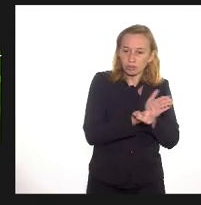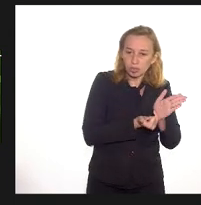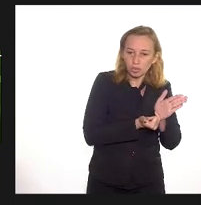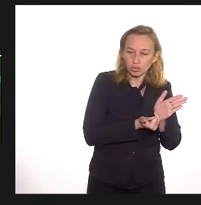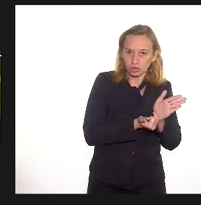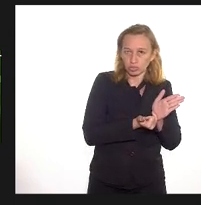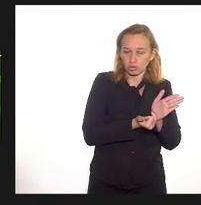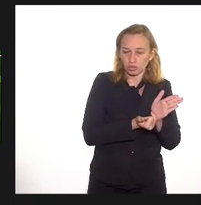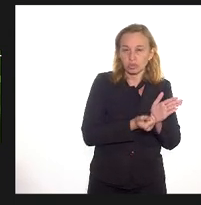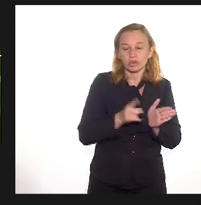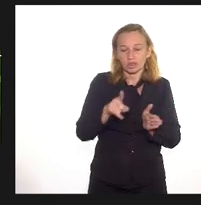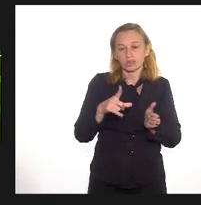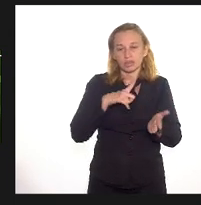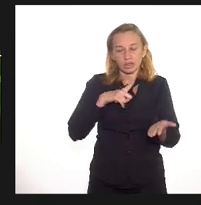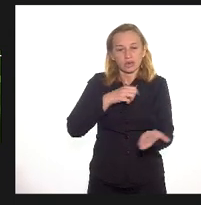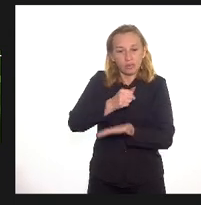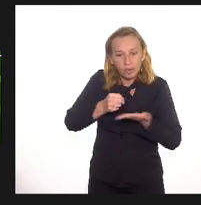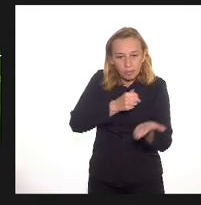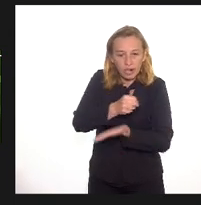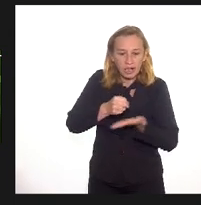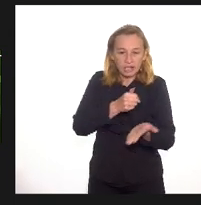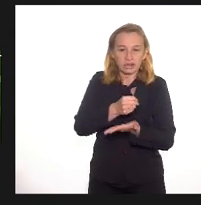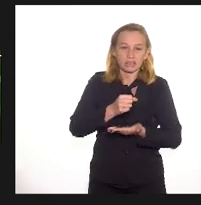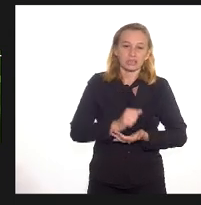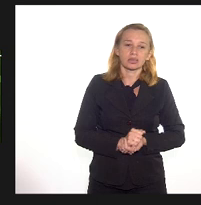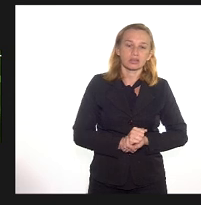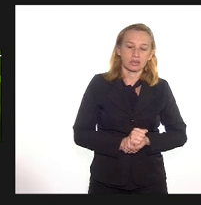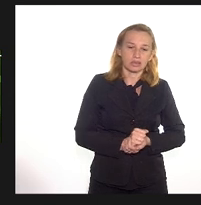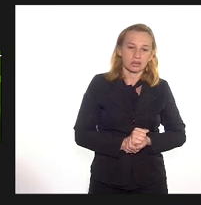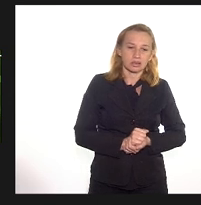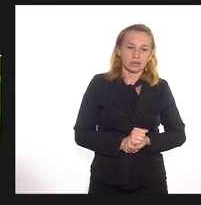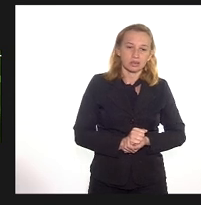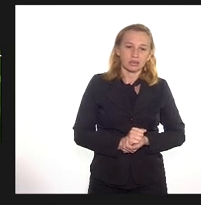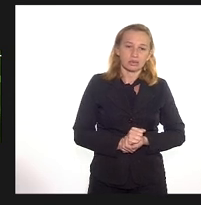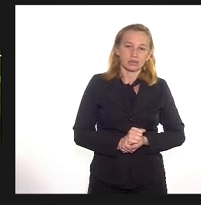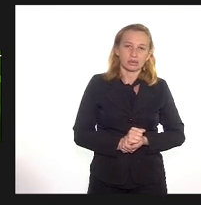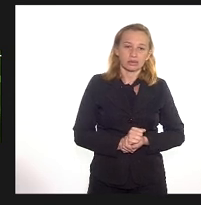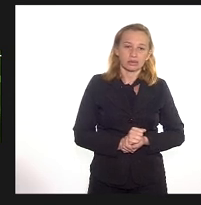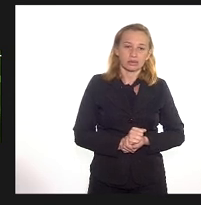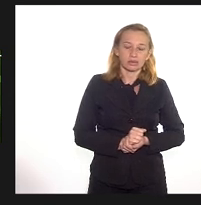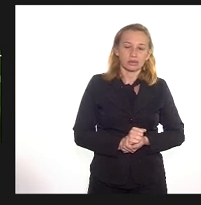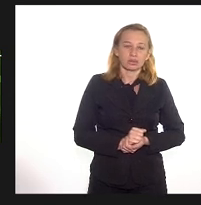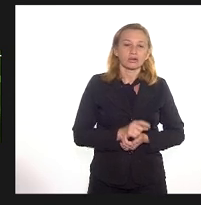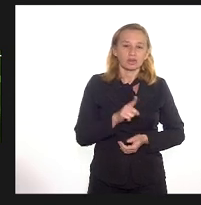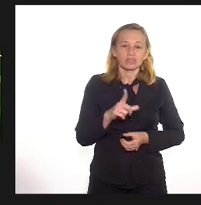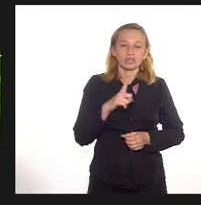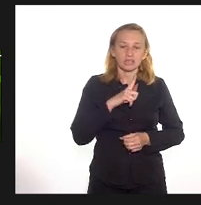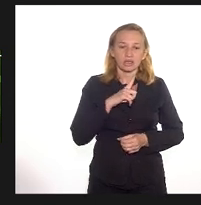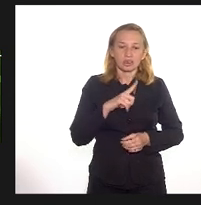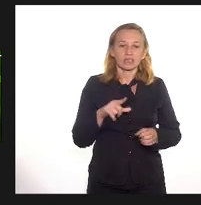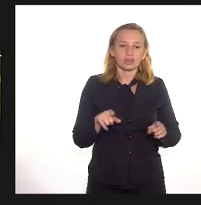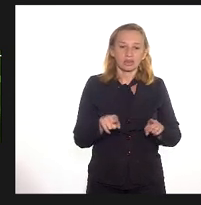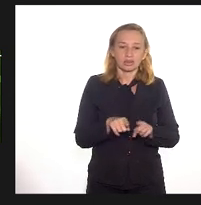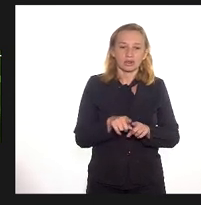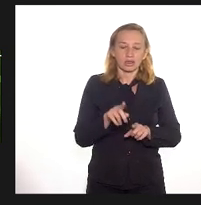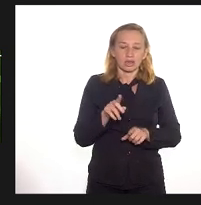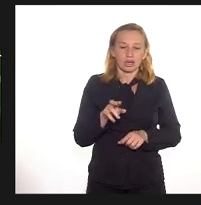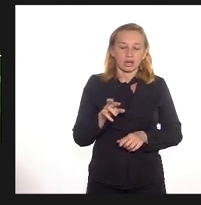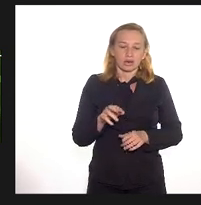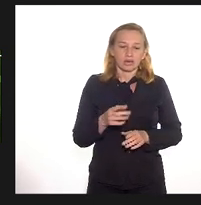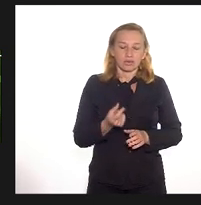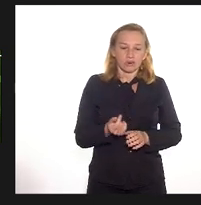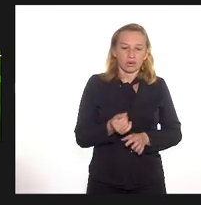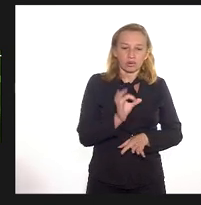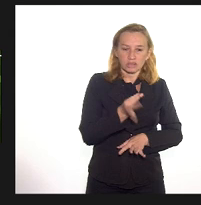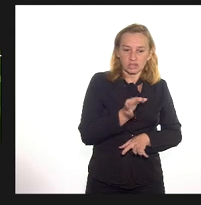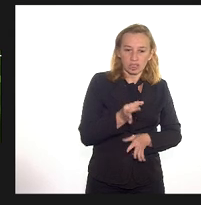tem uma base sujeita a adições e exclusões, né, de modo que você tenha, então, a receita líquida.